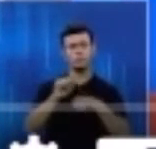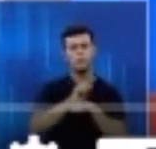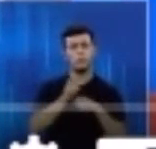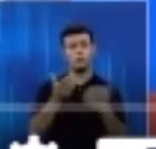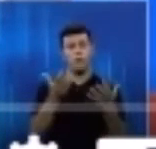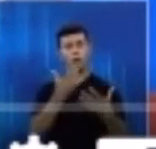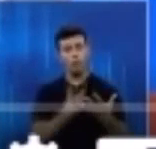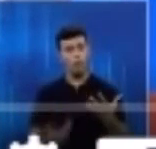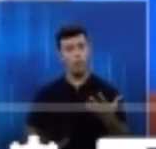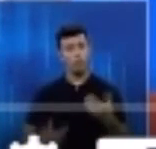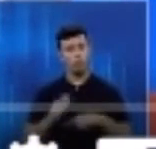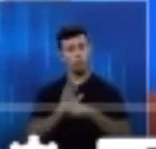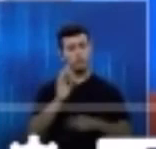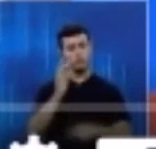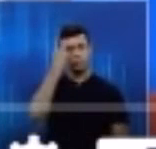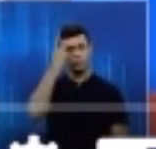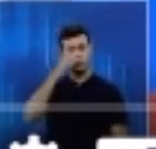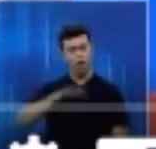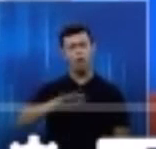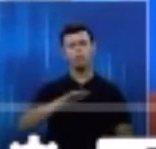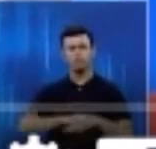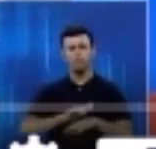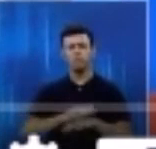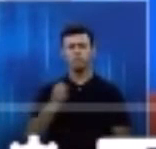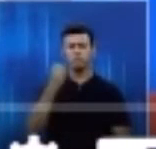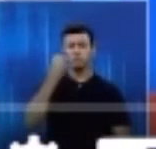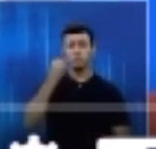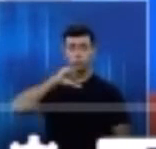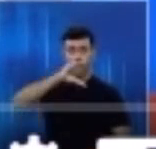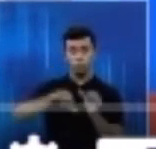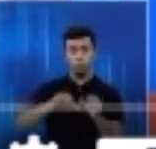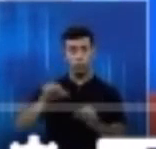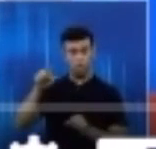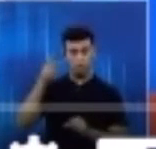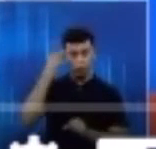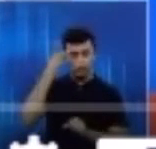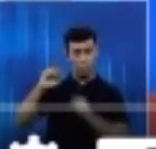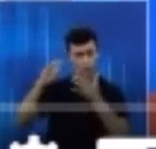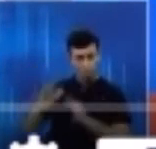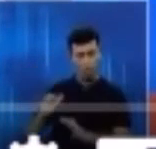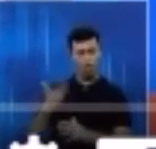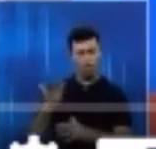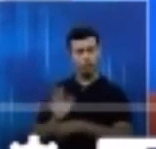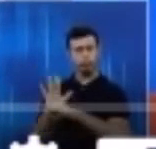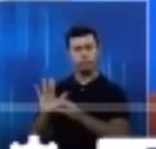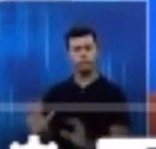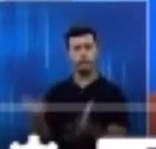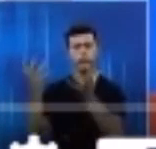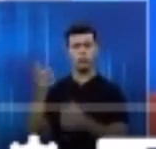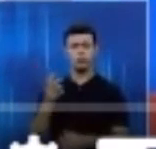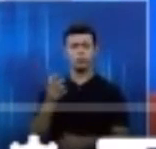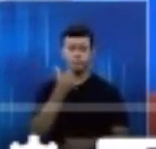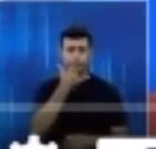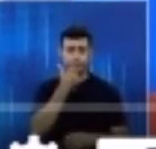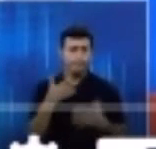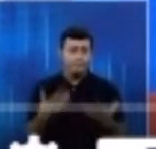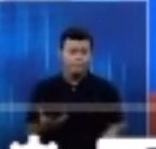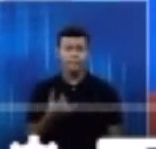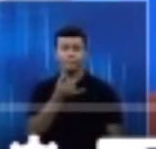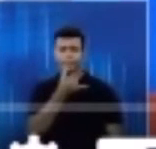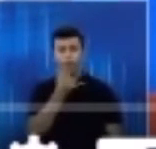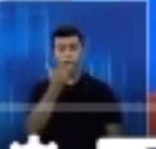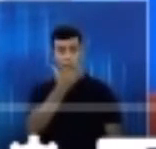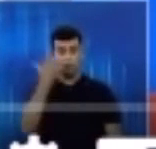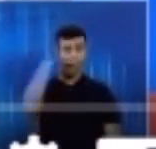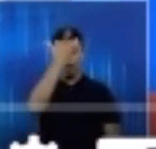com eficiência, eficiência de gestão, eficiência para recuperar a cidade de São Paulo. Lamentavelmente, o Fernando Haddad, como representante